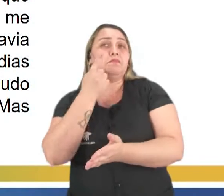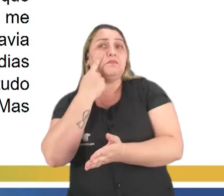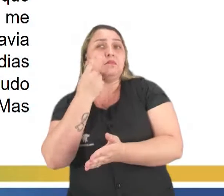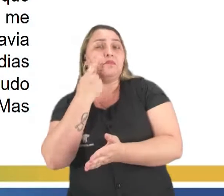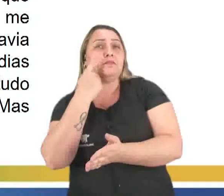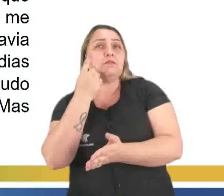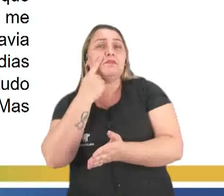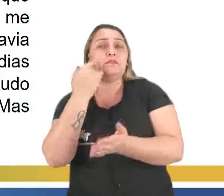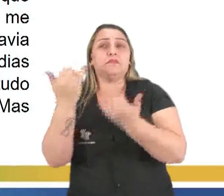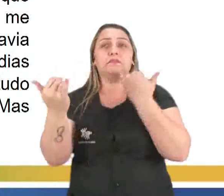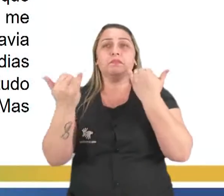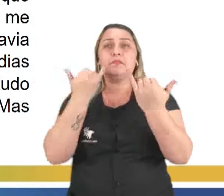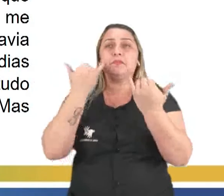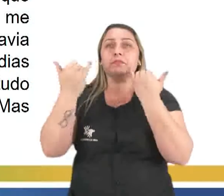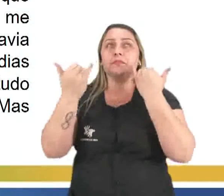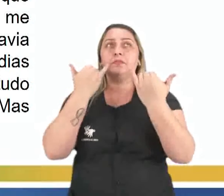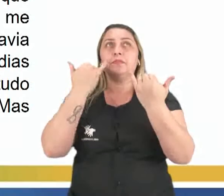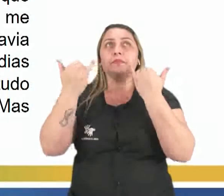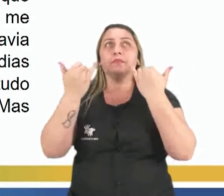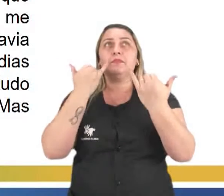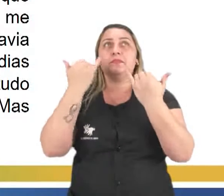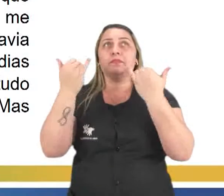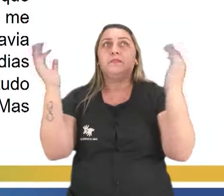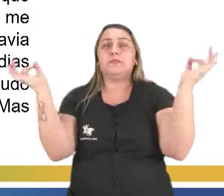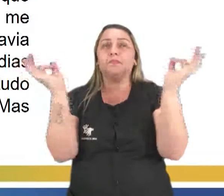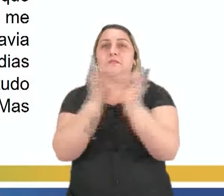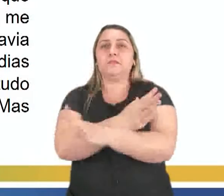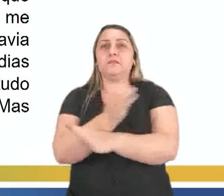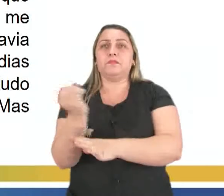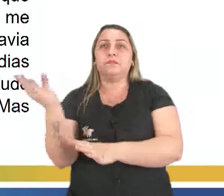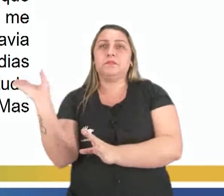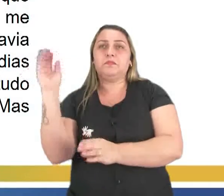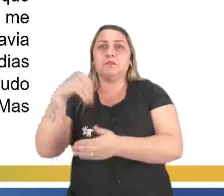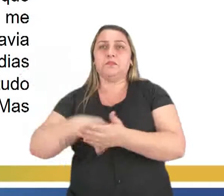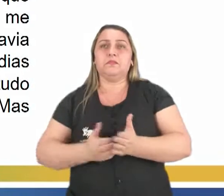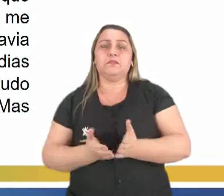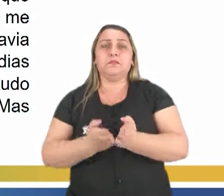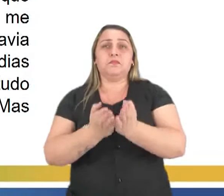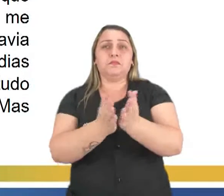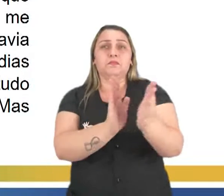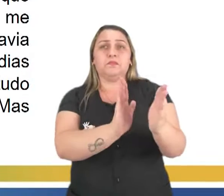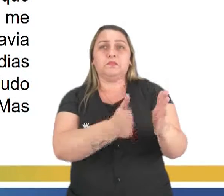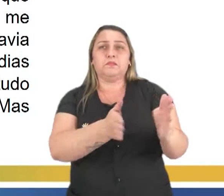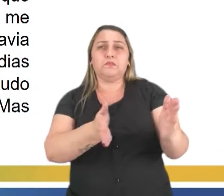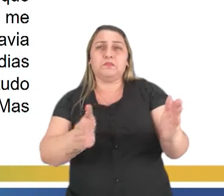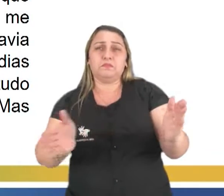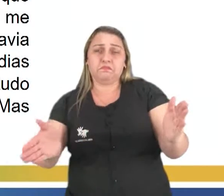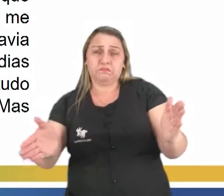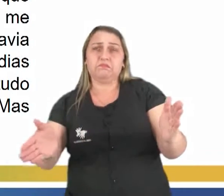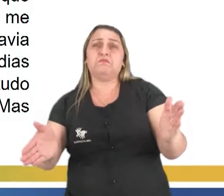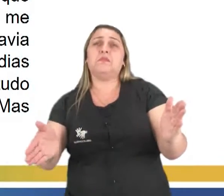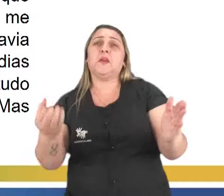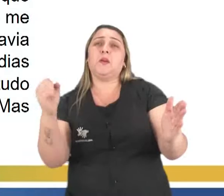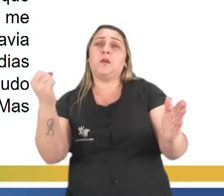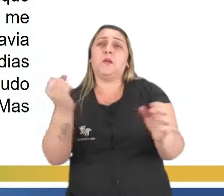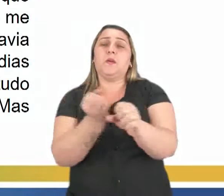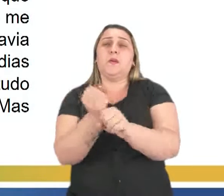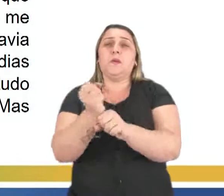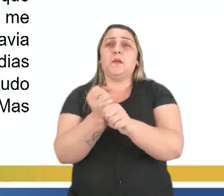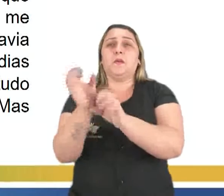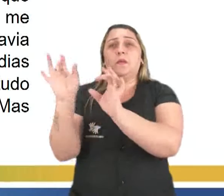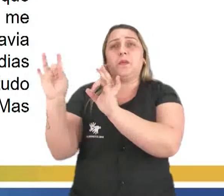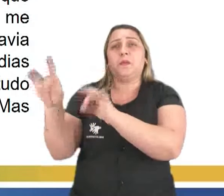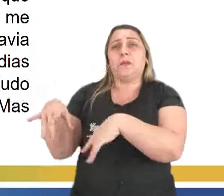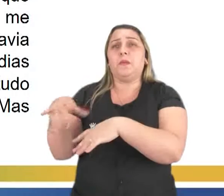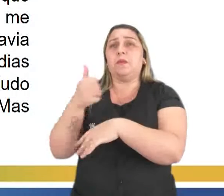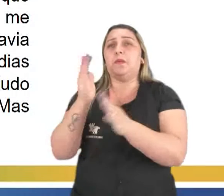Observem as informações, ó, ele apronta a viagem e embarca, ele tem uma sequência. Fazia justamente 8 anos que tinha